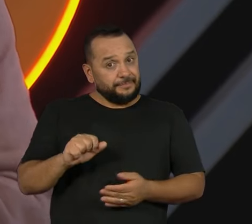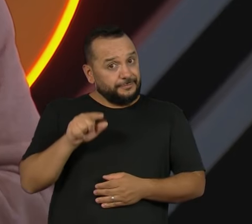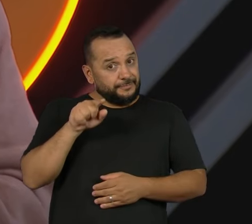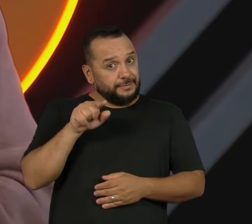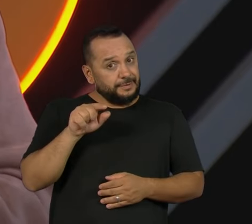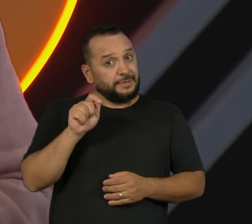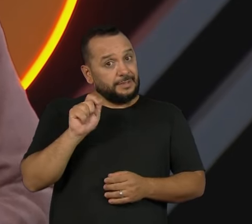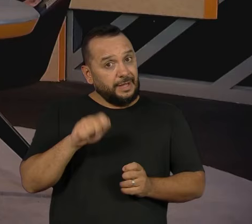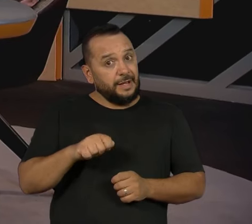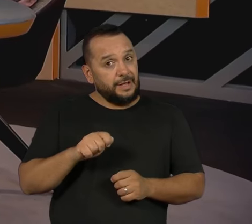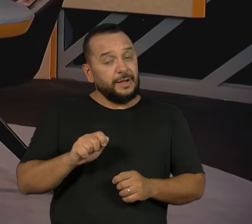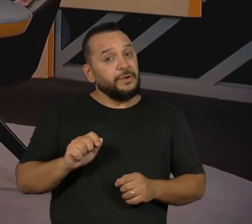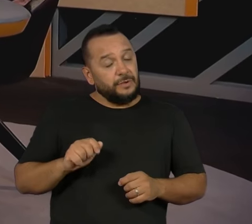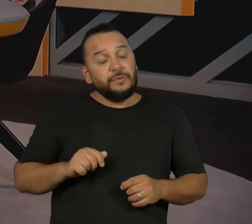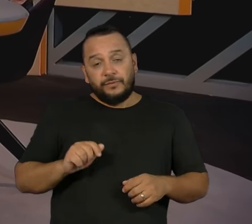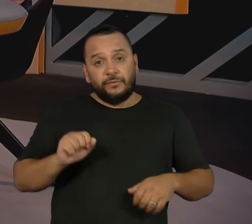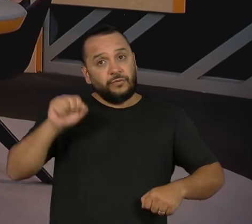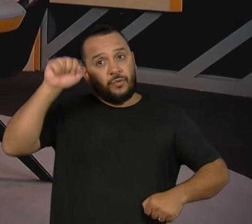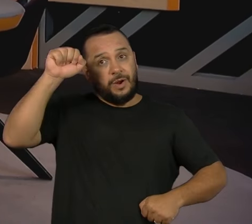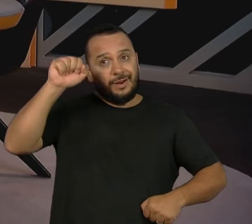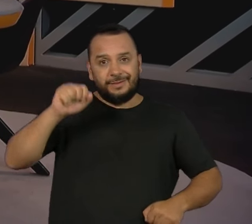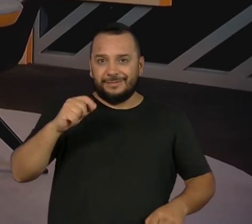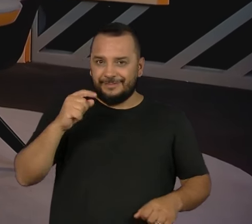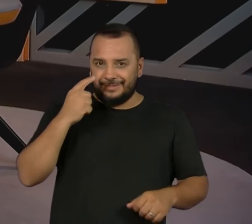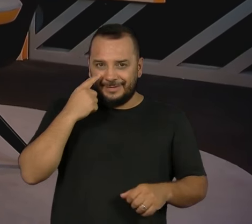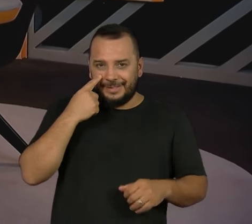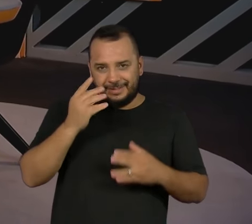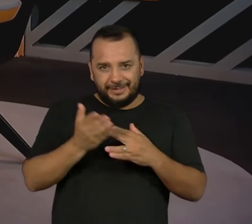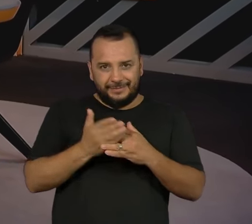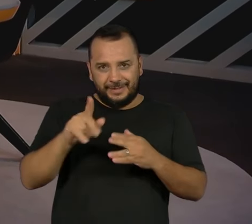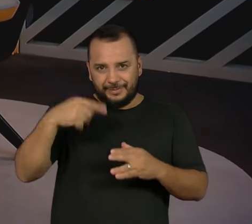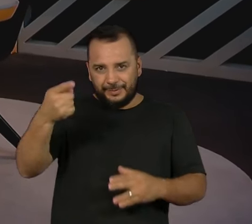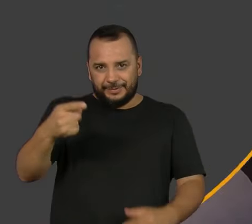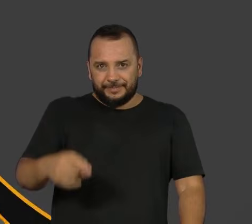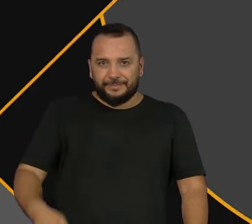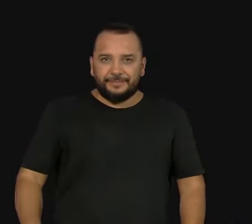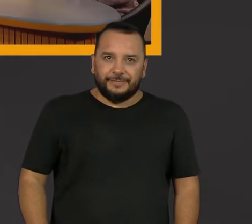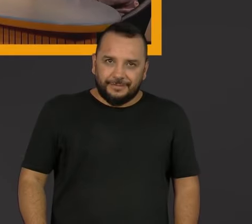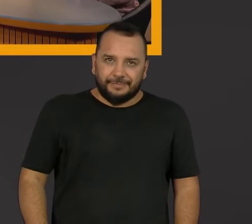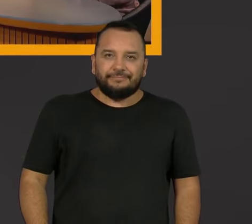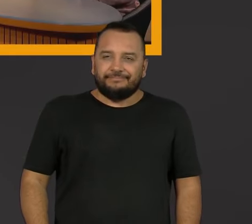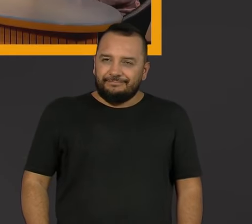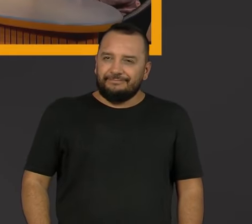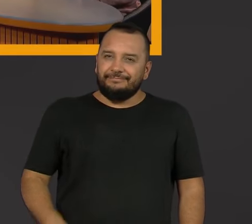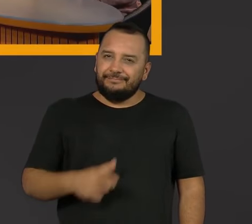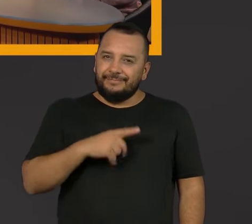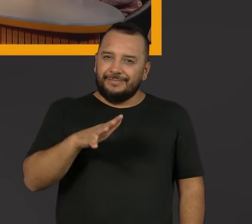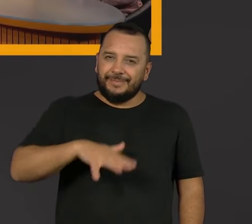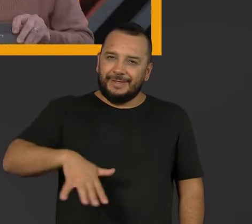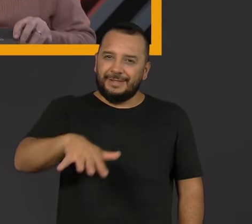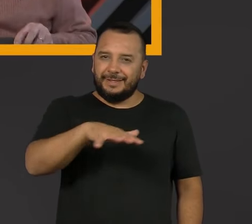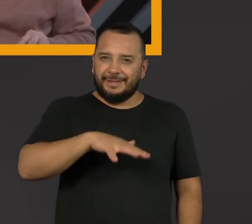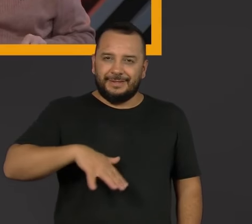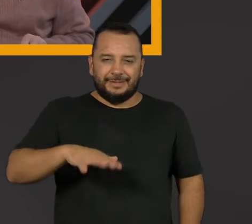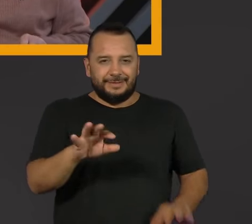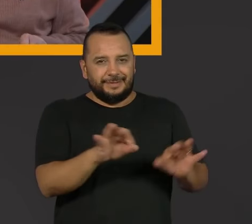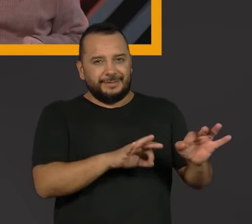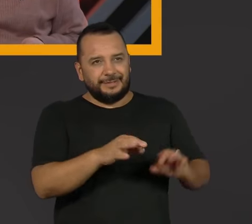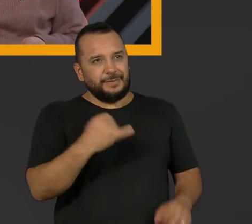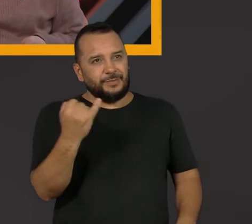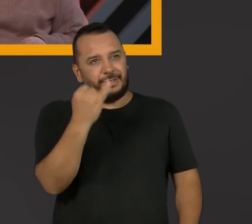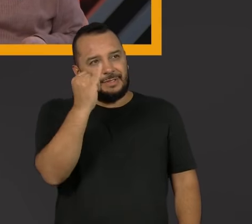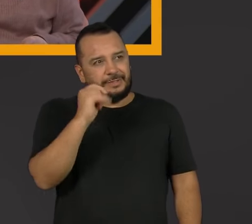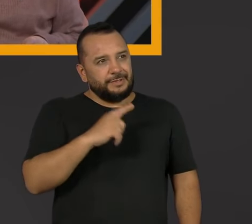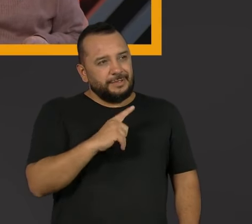sabe até voar. Depois do intervalo, nós voltamos já já. Parte estética é importante. E o